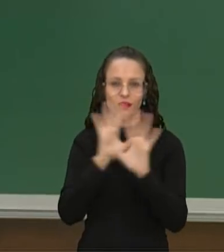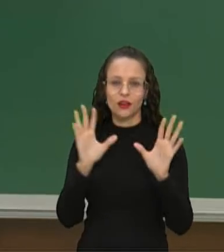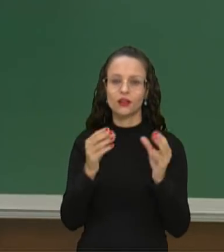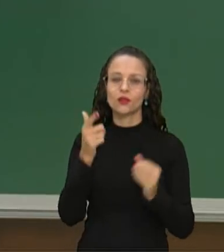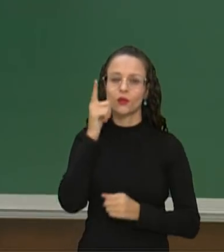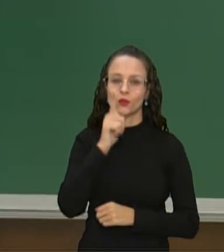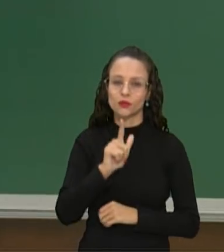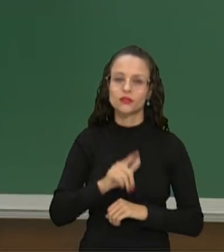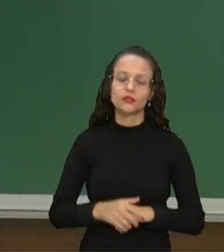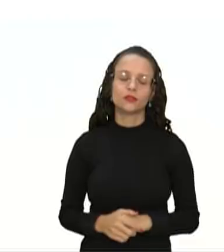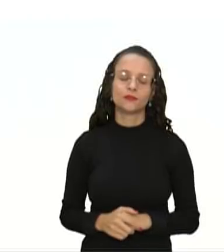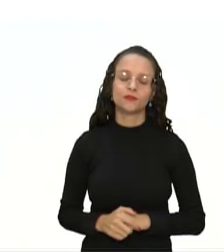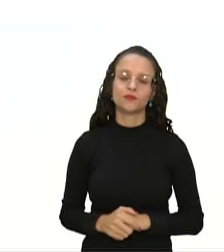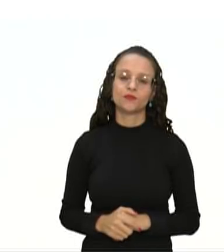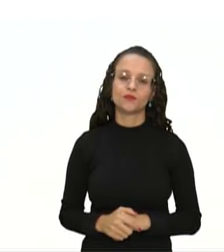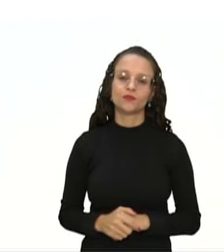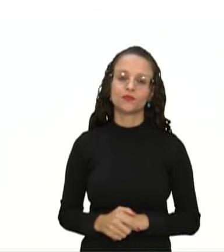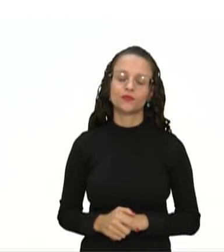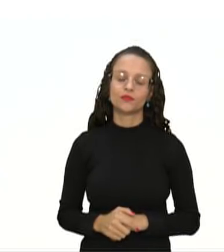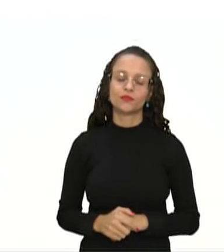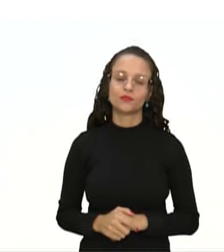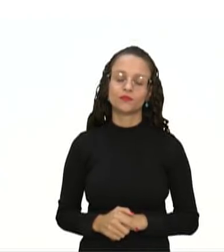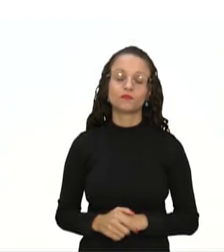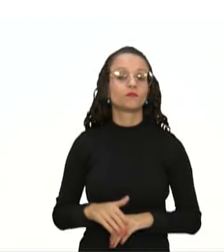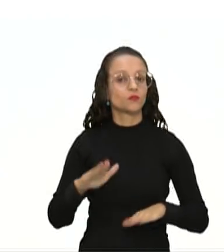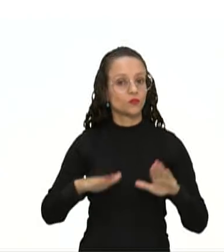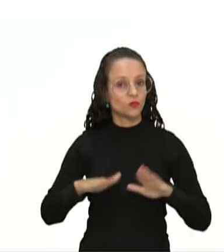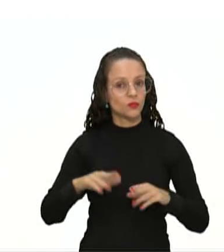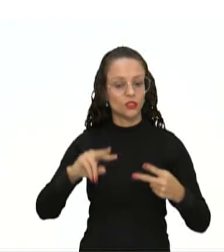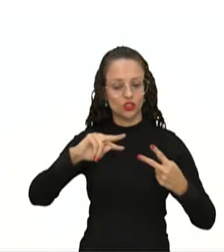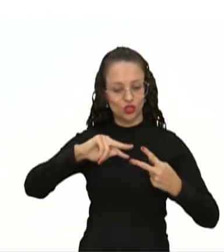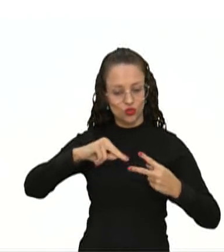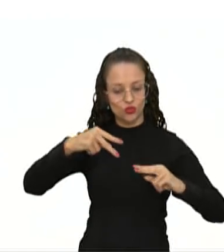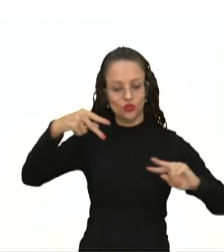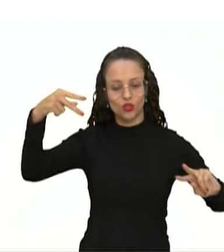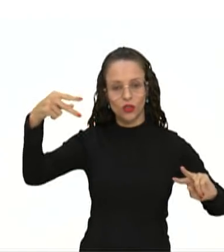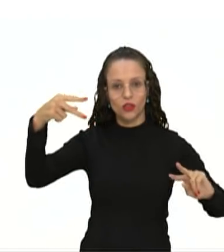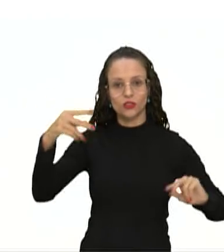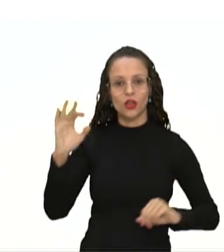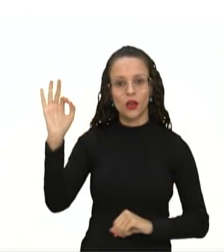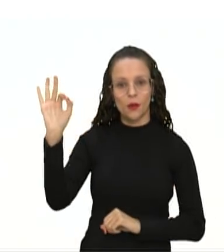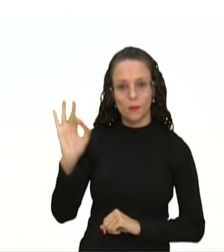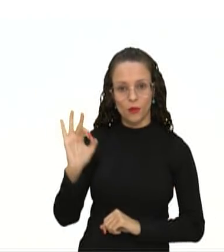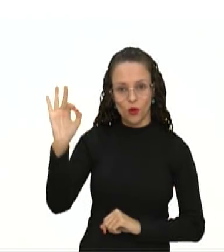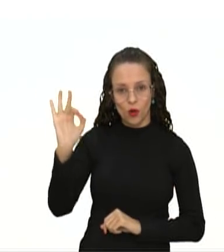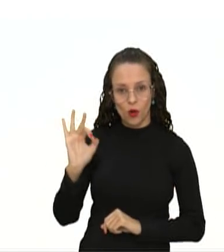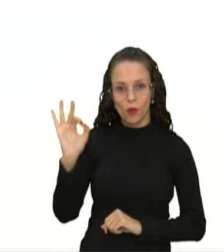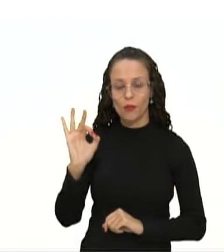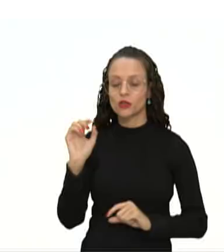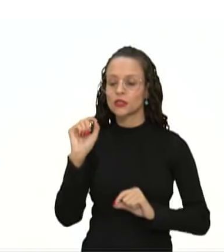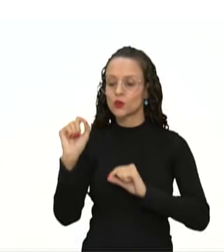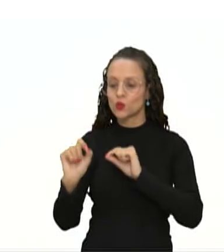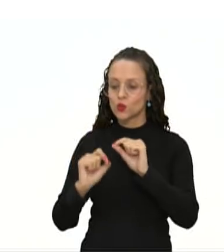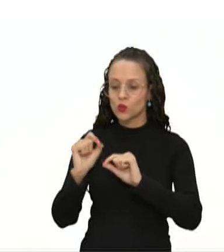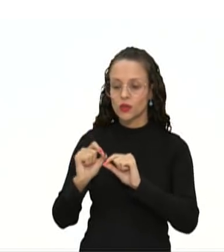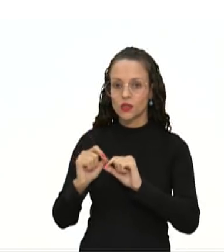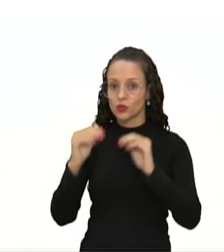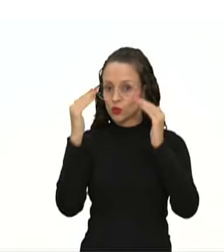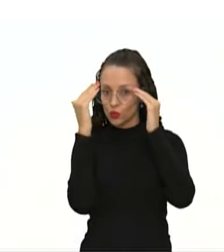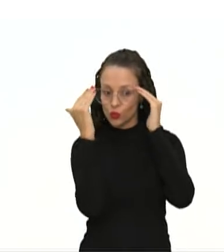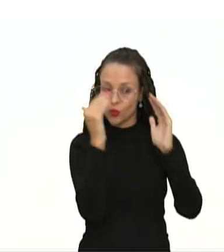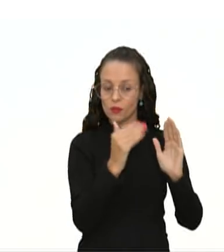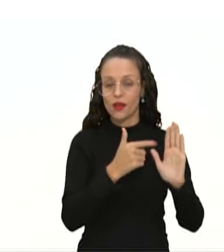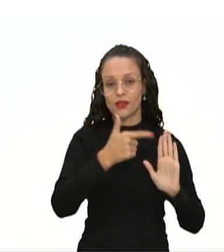mais tranquilo, né? Vamos lá então. Em alguns casos, na genética, a proporção dos gametas formados não obedece à segunda lei de